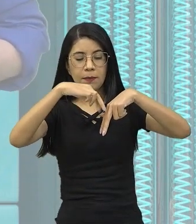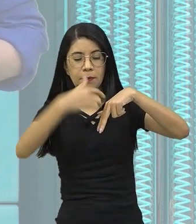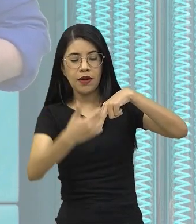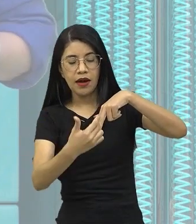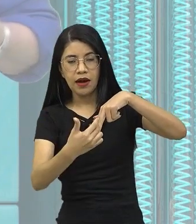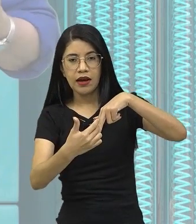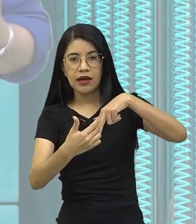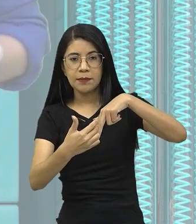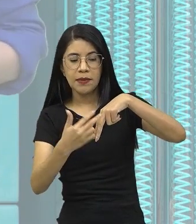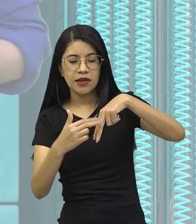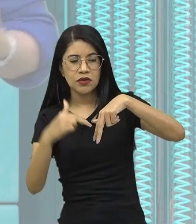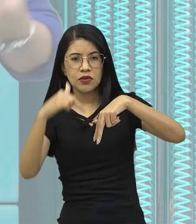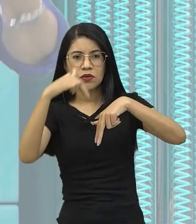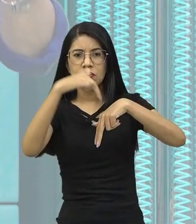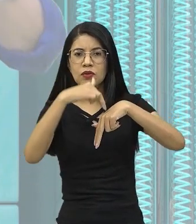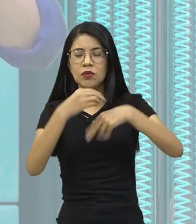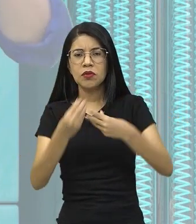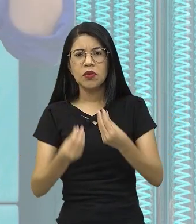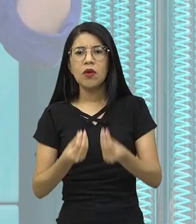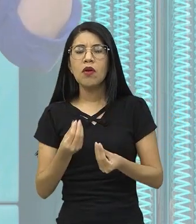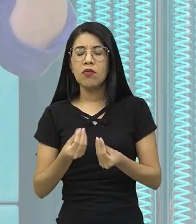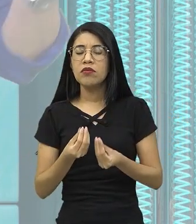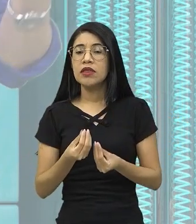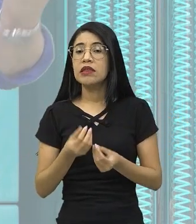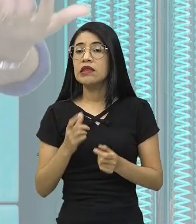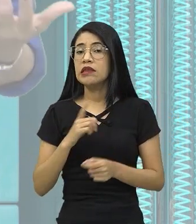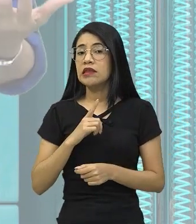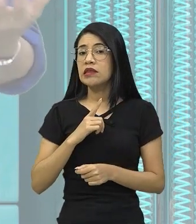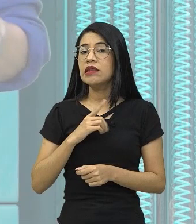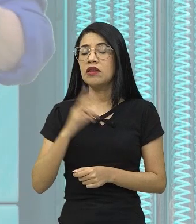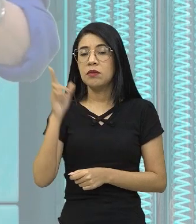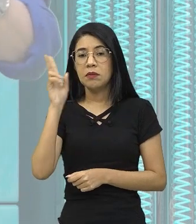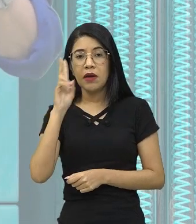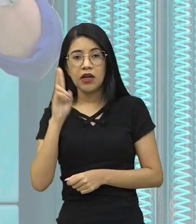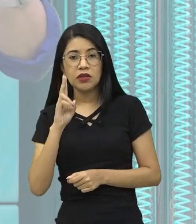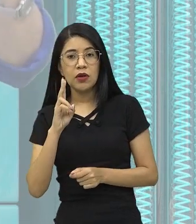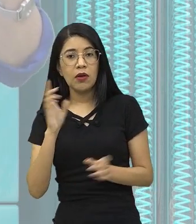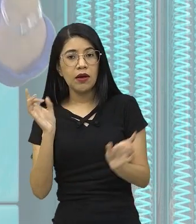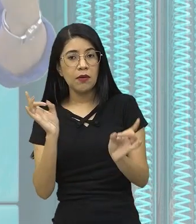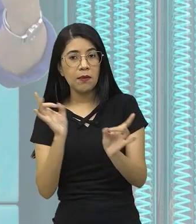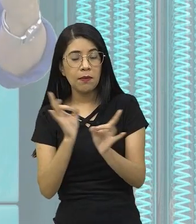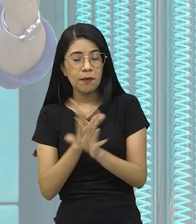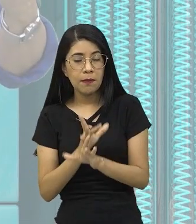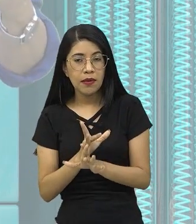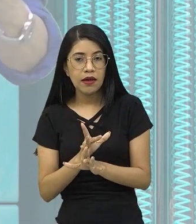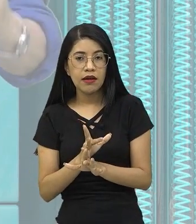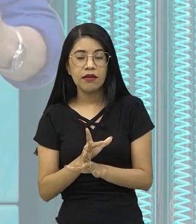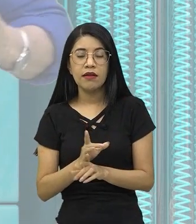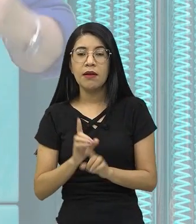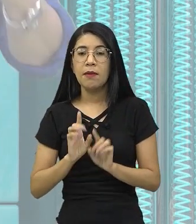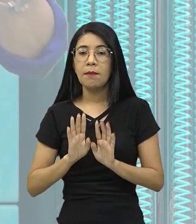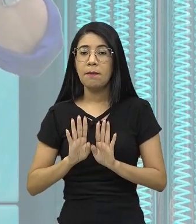de cima. Aqui você tem uma história inteira, uma narrativa inteira